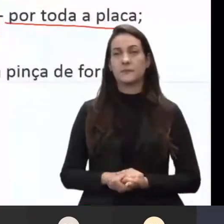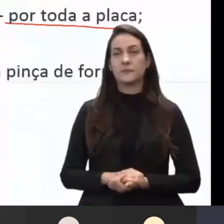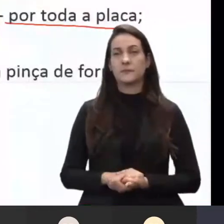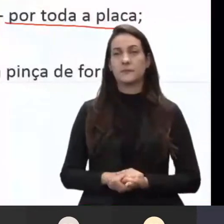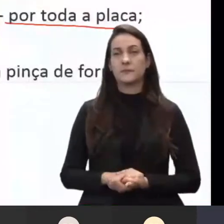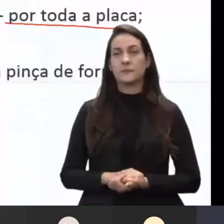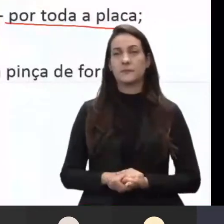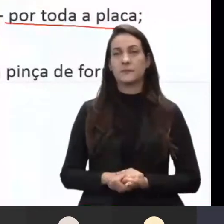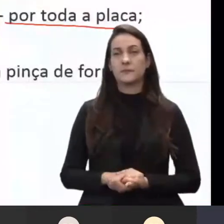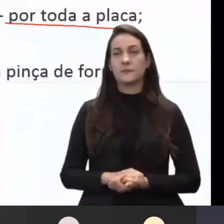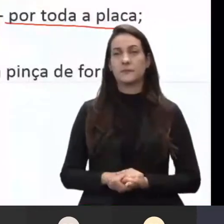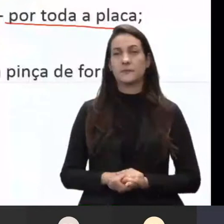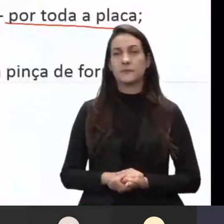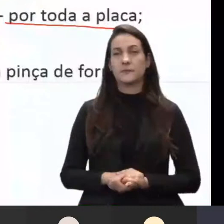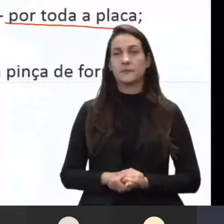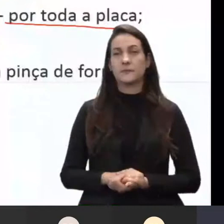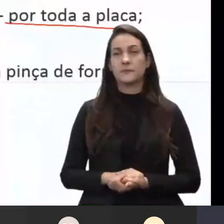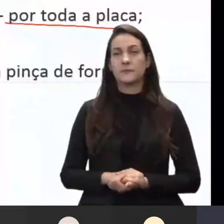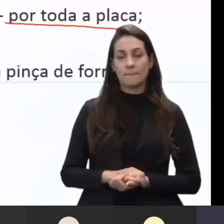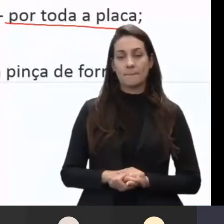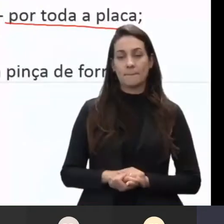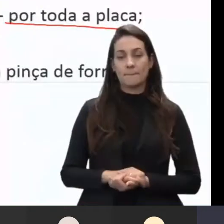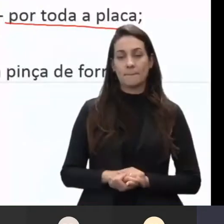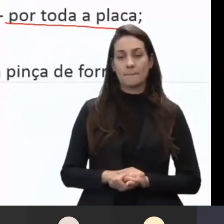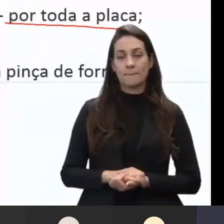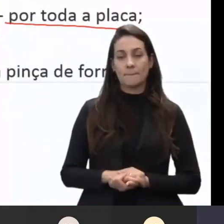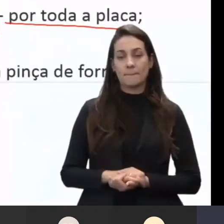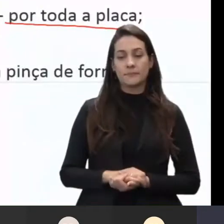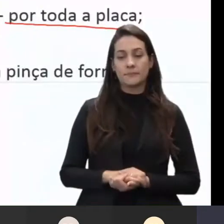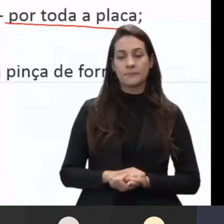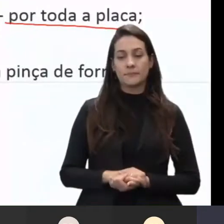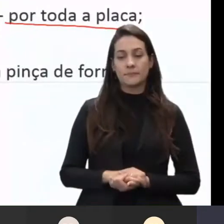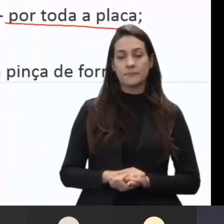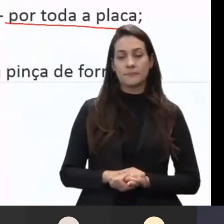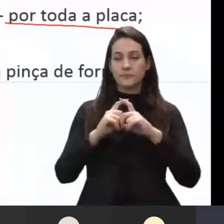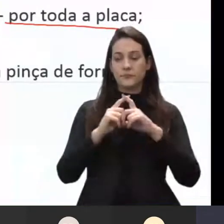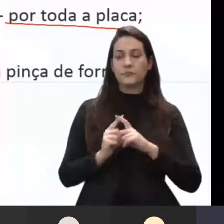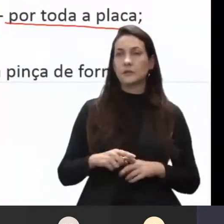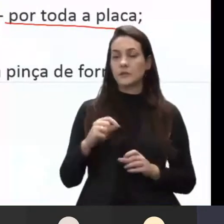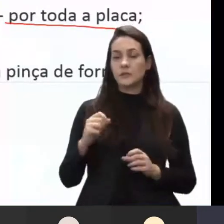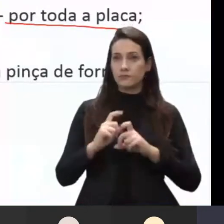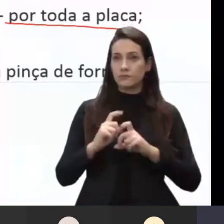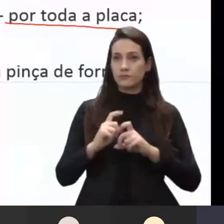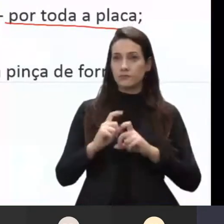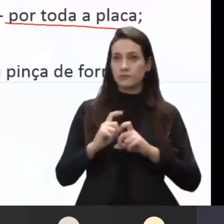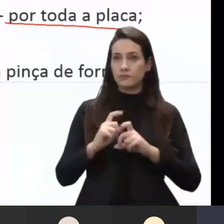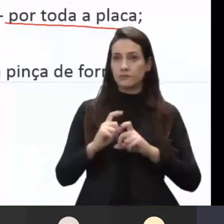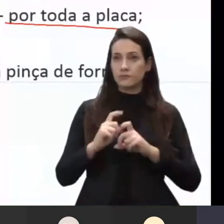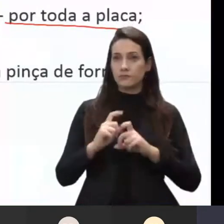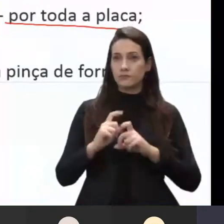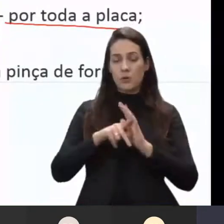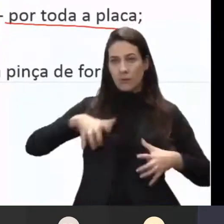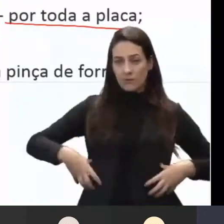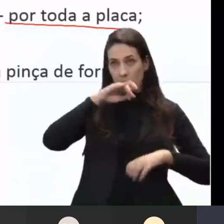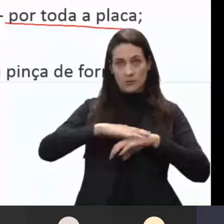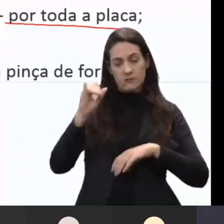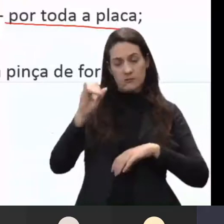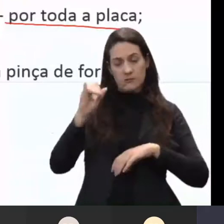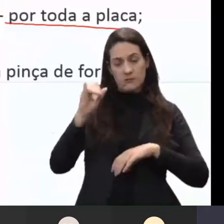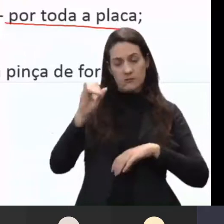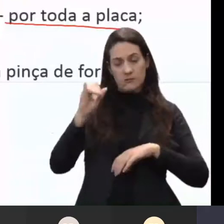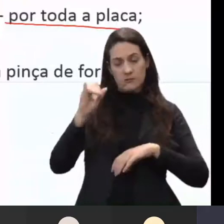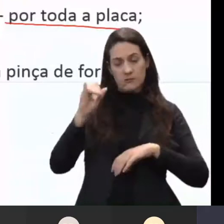pneumoniae, agente causador da pneumonia. Quando nós temos ali um material biológico que é um escarro